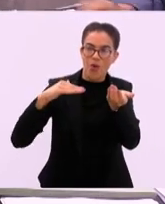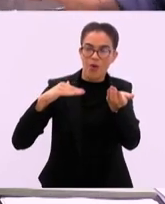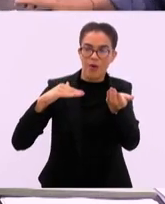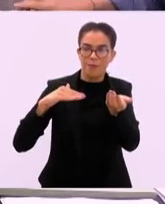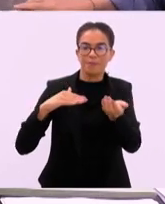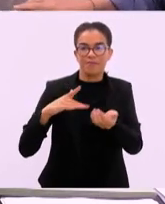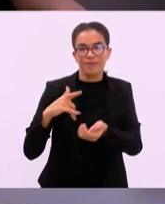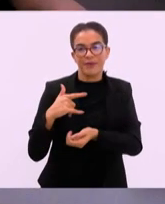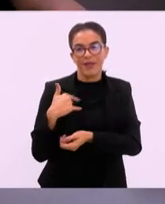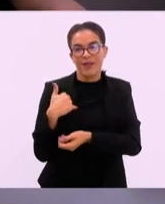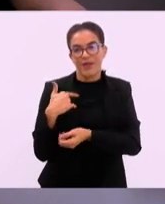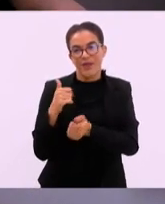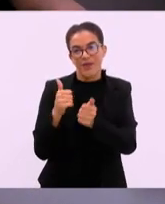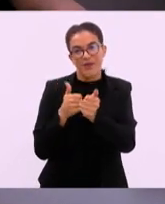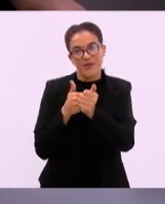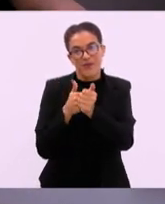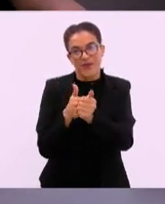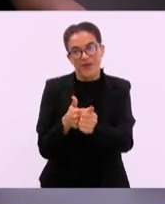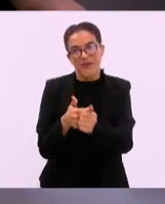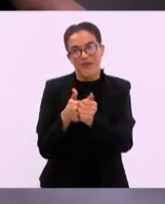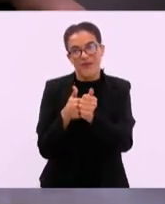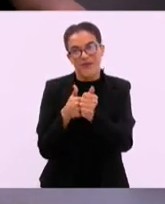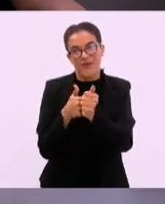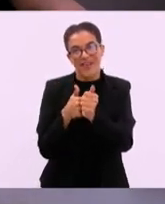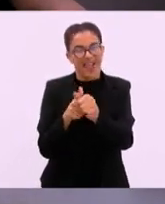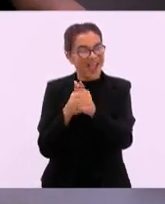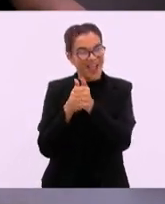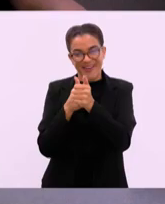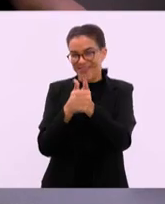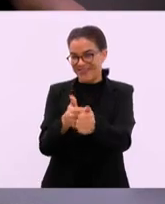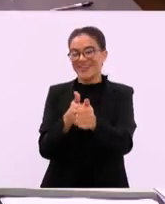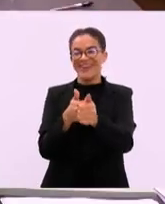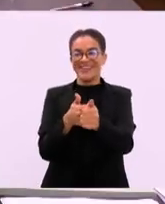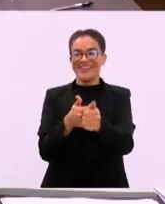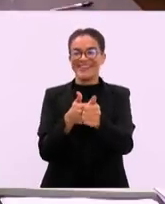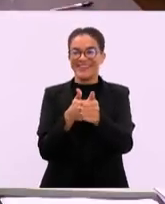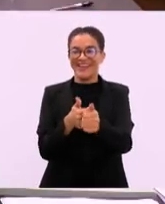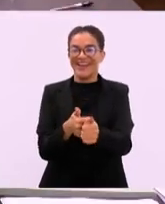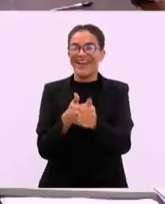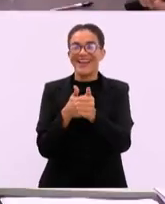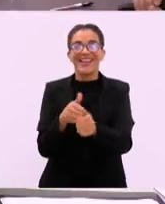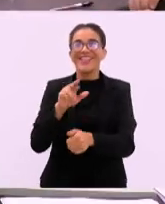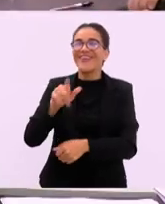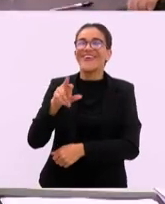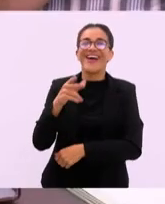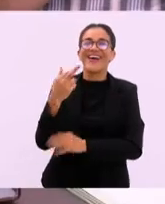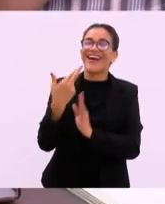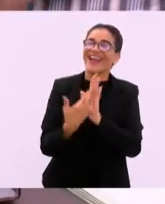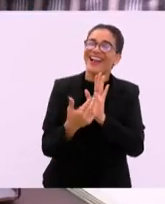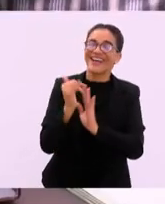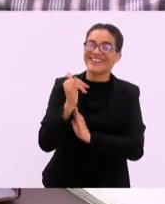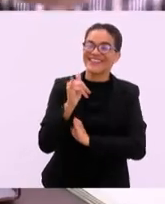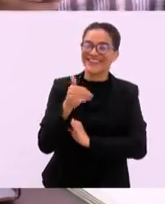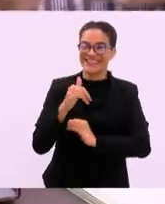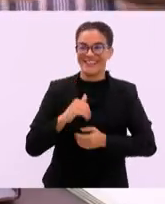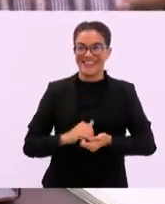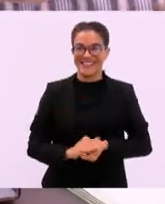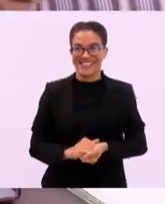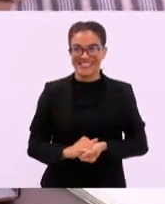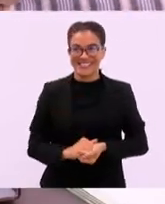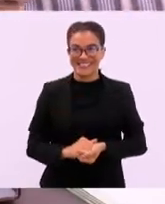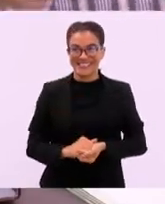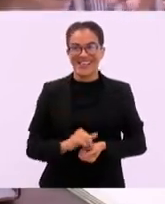do Mica. Ele votou para o Serginho, pronto, empatamos. Acompanho tá tudo o relator. Mas o Serginho era o relator. Deputado Serafini. Era